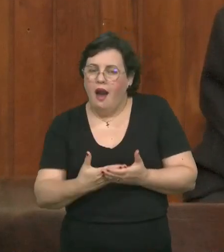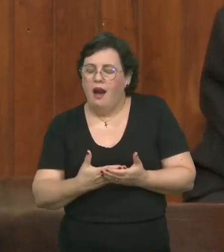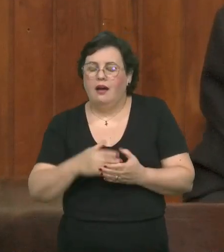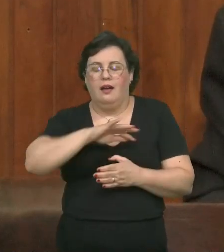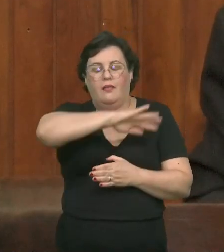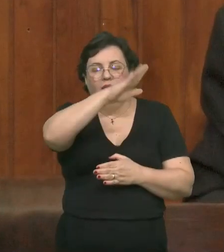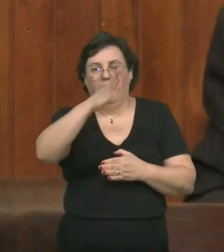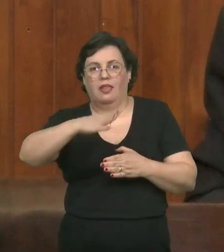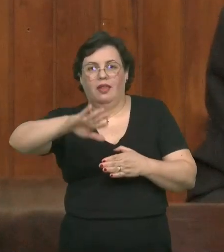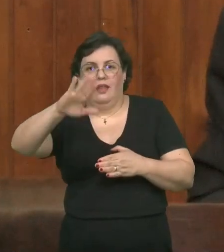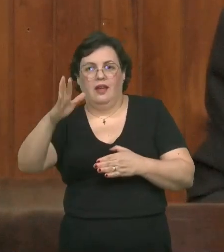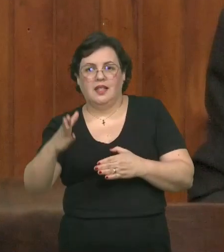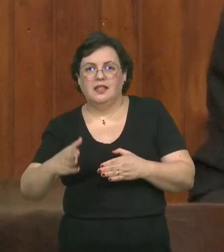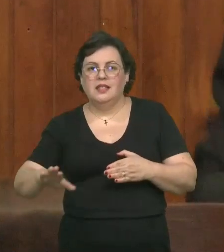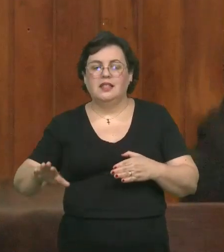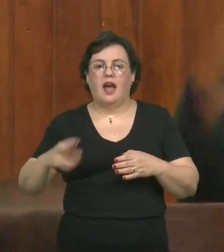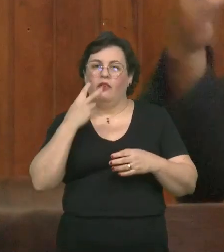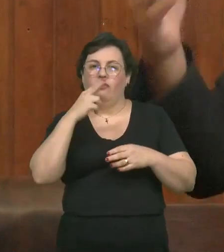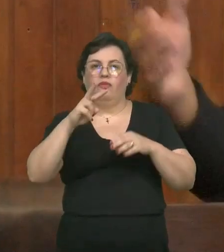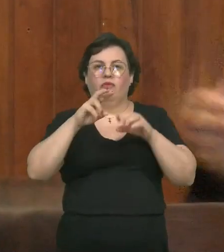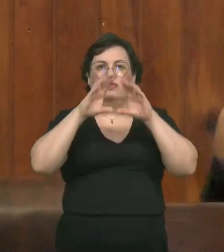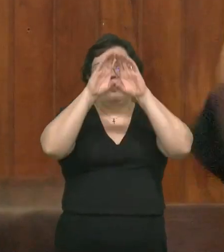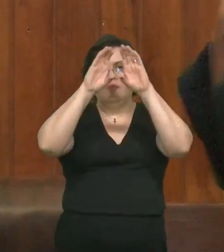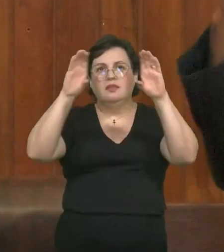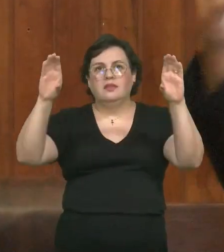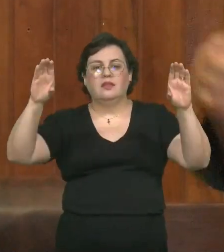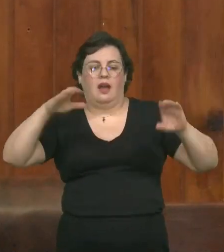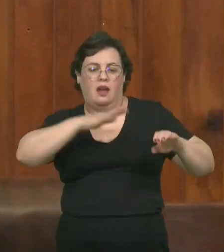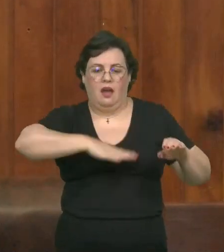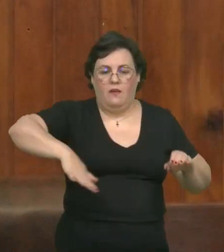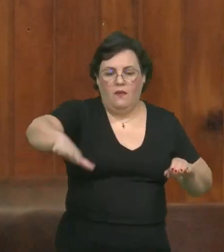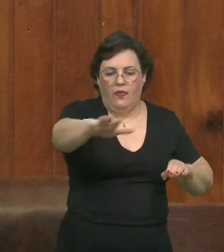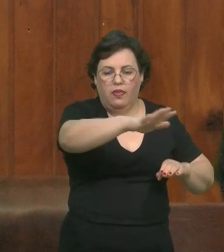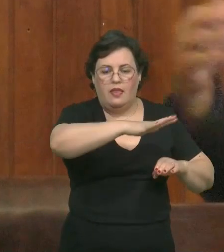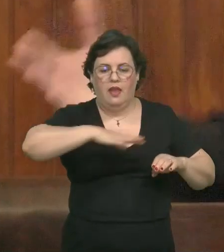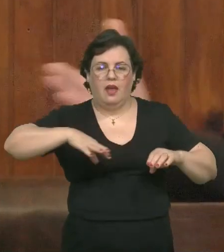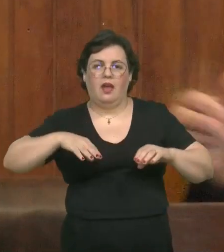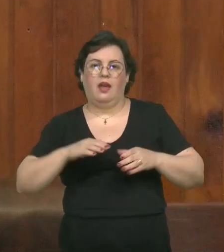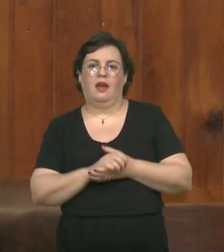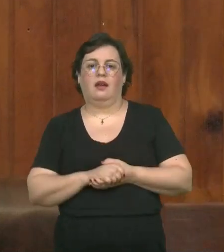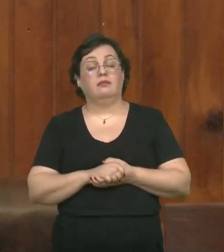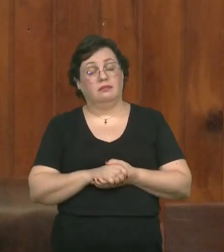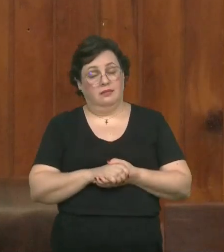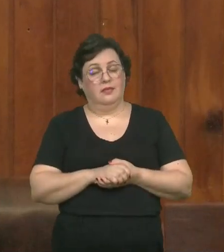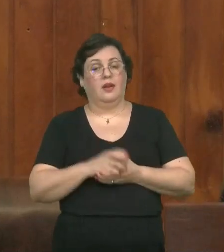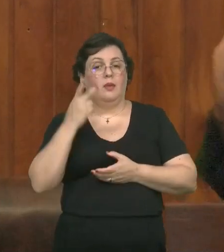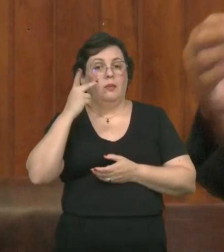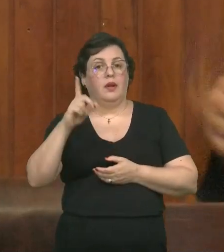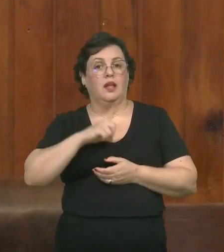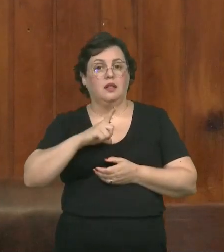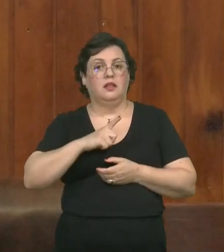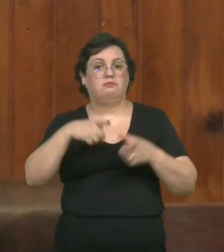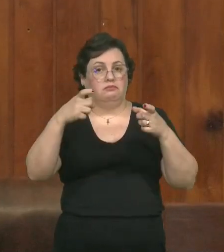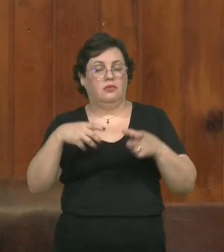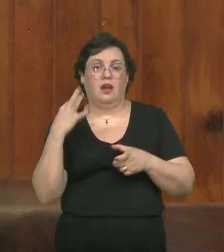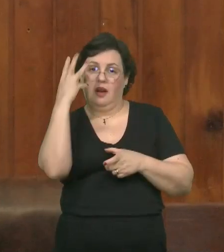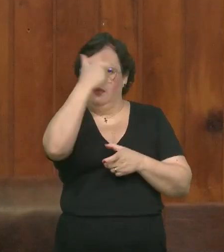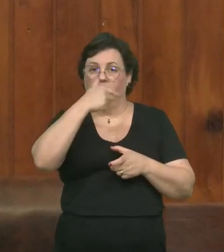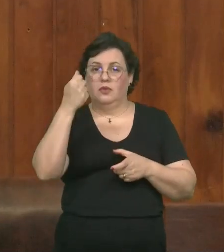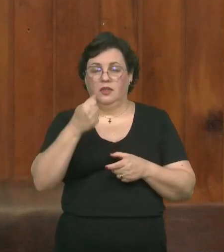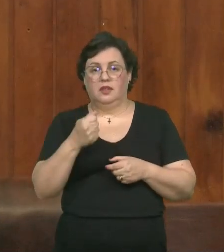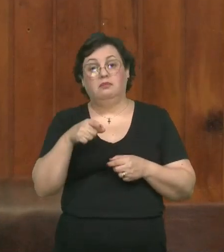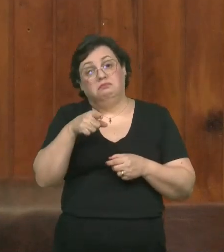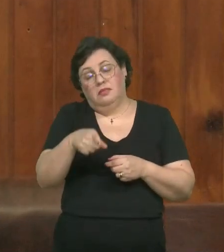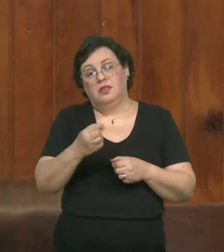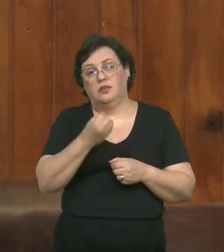opções de finais de semana aí, para se tirar uma foto, ter um local de lazer, de ir e vir. Isso traria para o município de Marília e